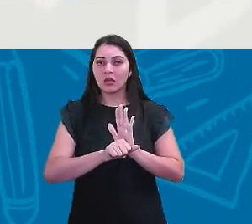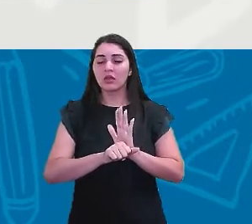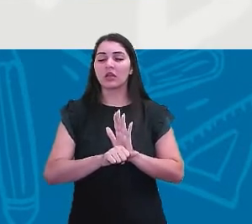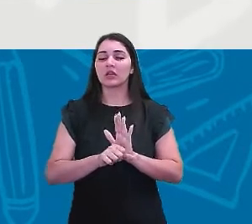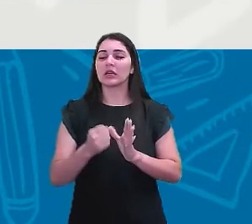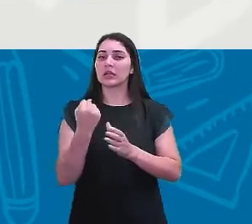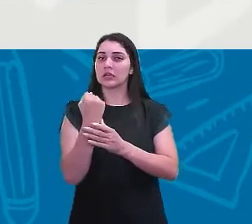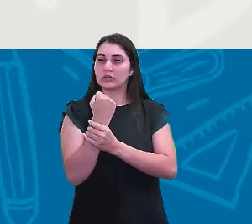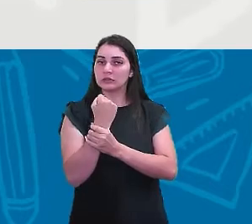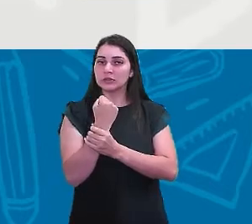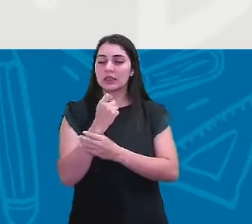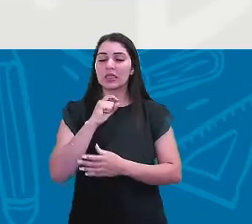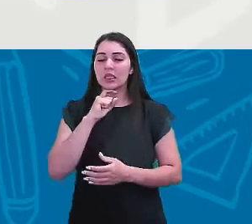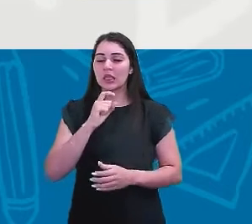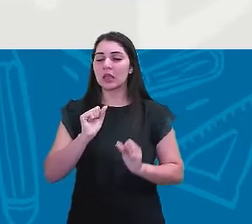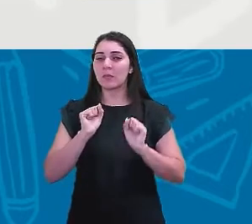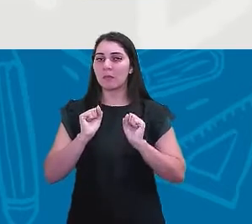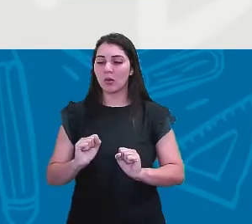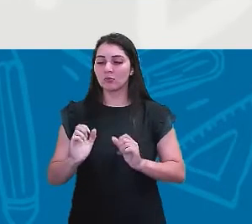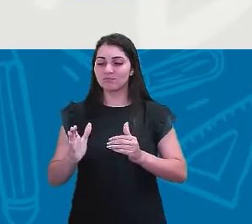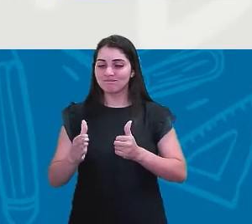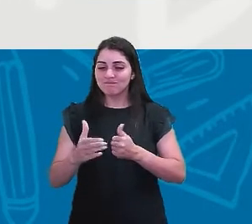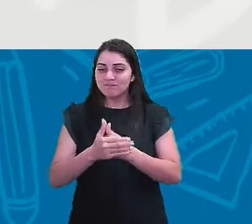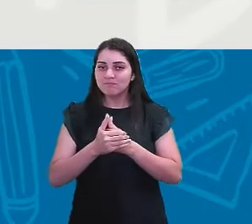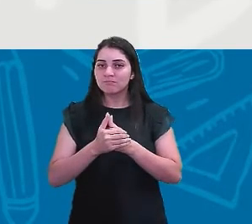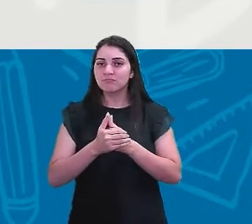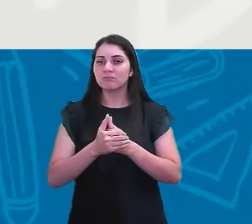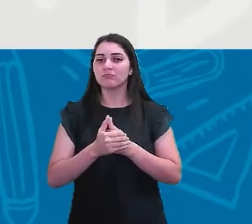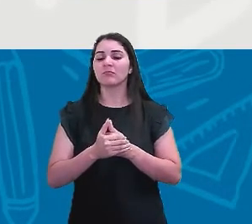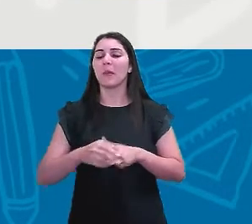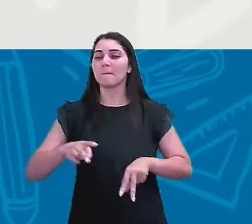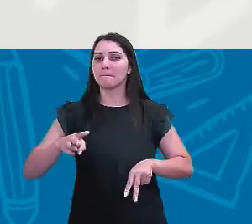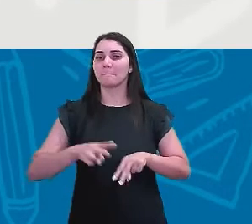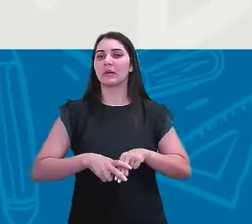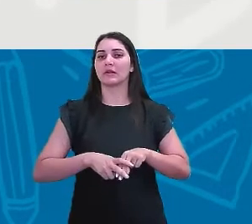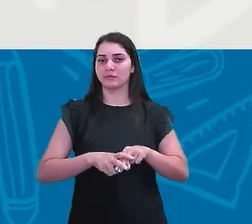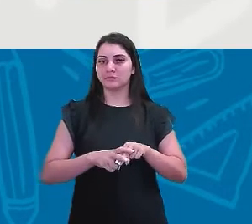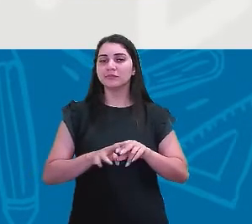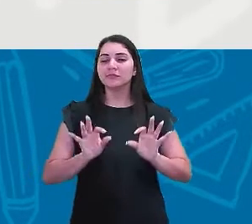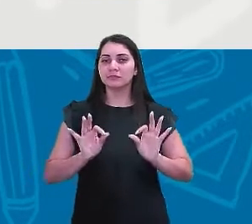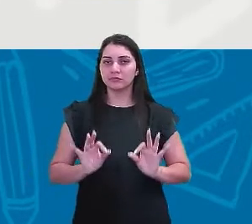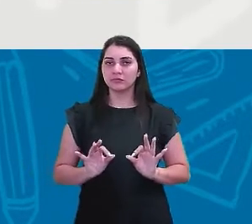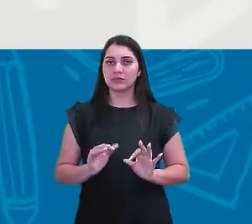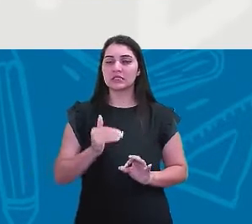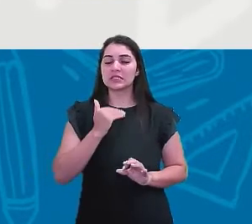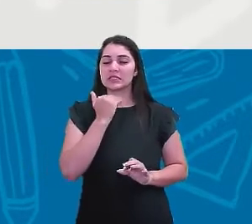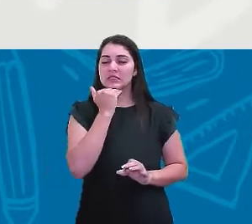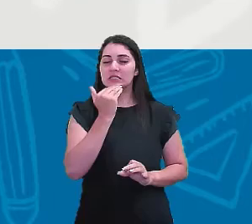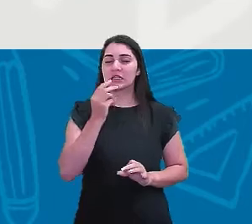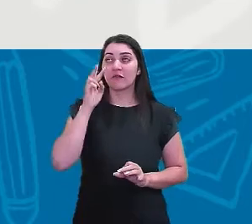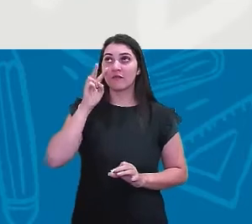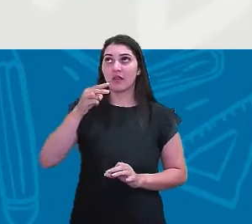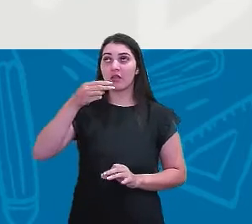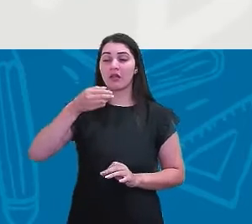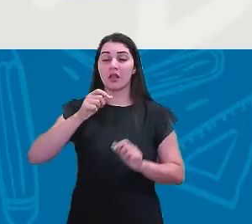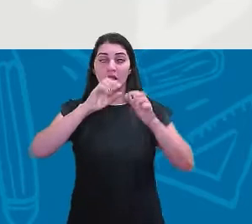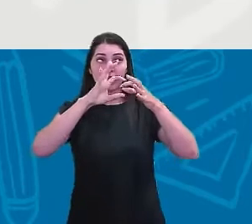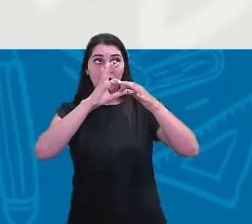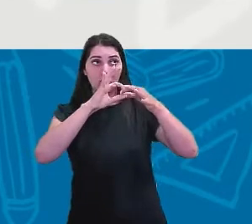pode lhe manter em cárcere privado, certo? Ali, preso, tudinho, sem ver a luz do sol e tudo